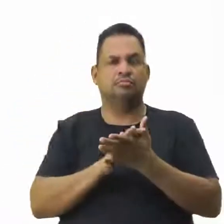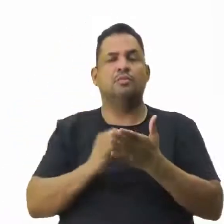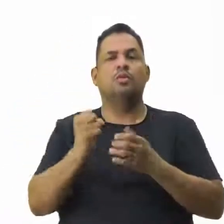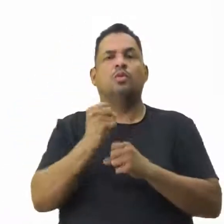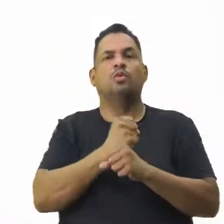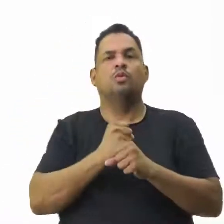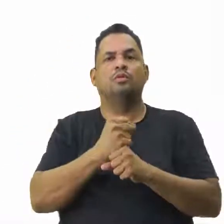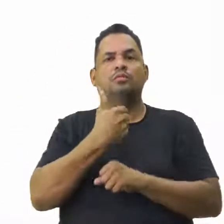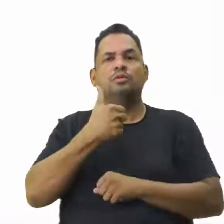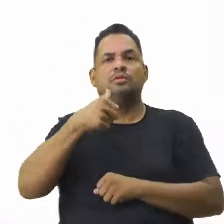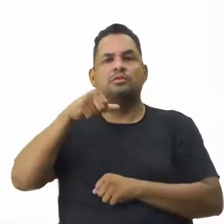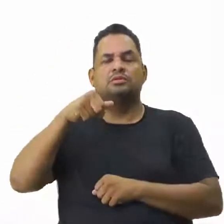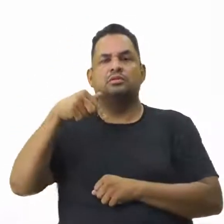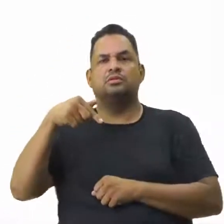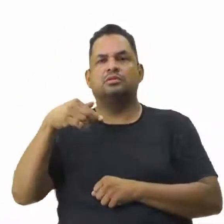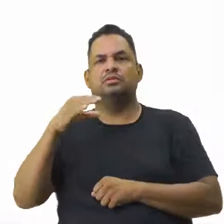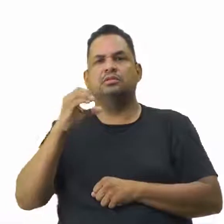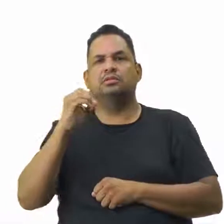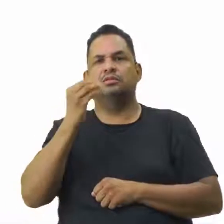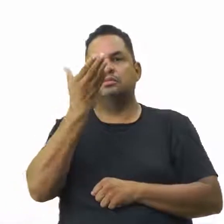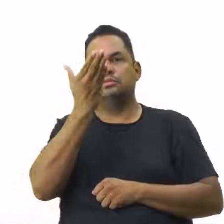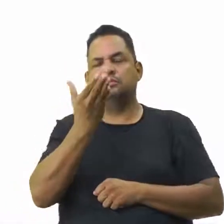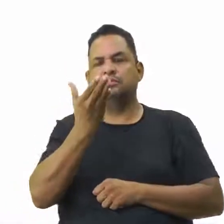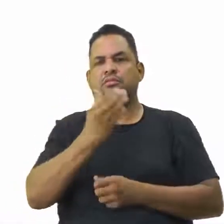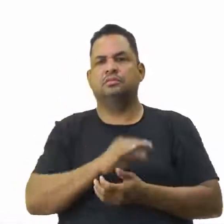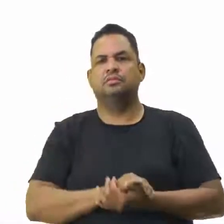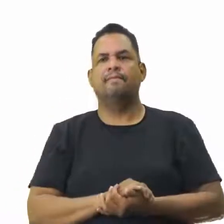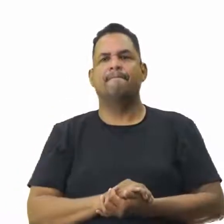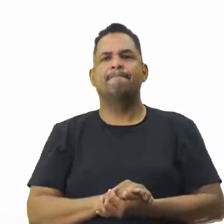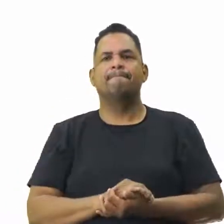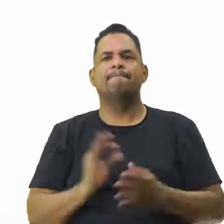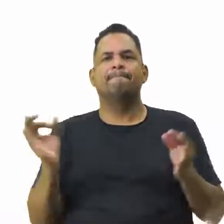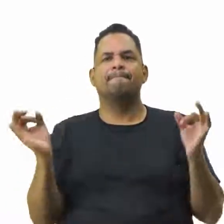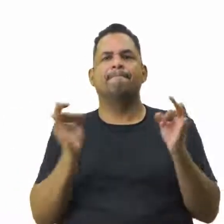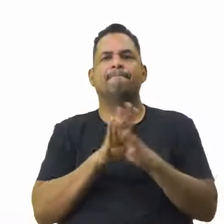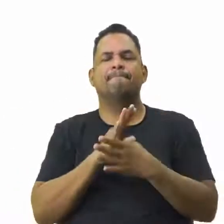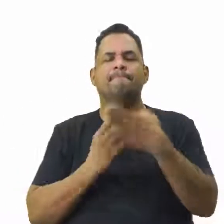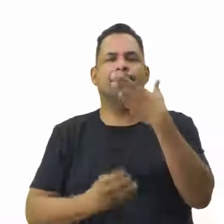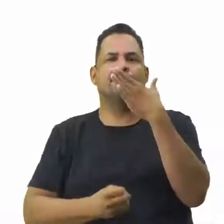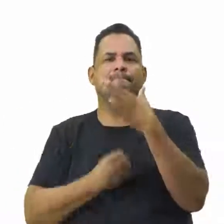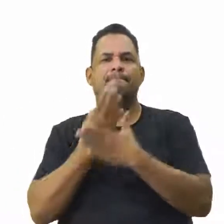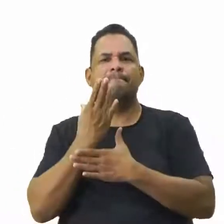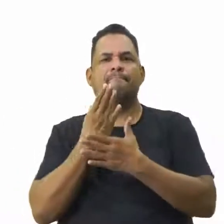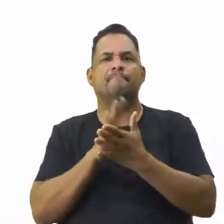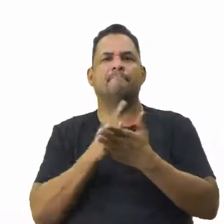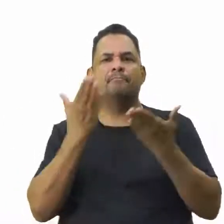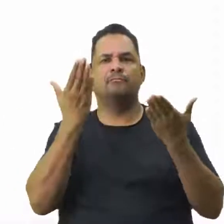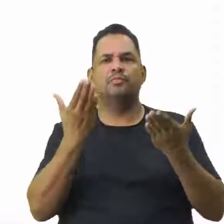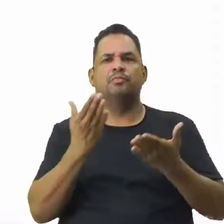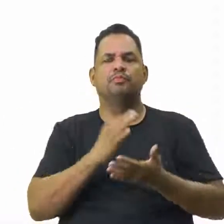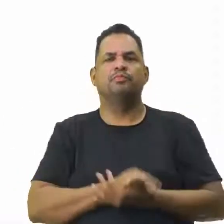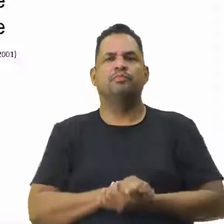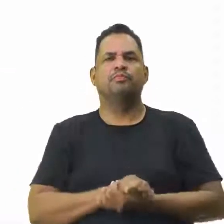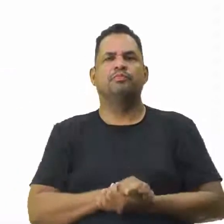1970. Giparaná em 1970, portanto, estava surgindo, é mais óbvio do que o professor Arimatea,